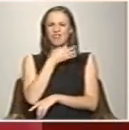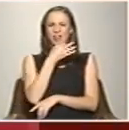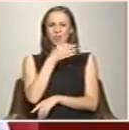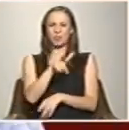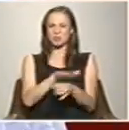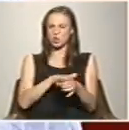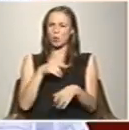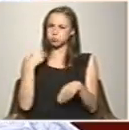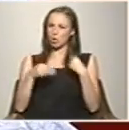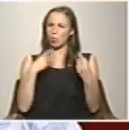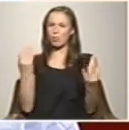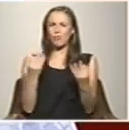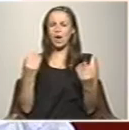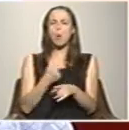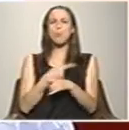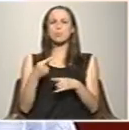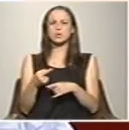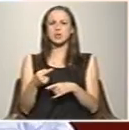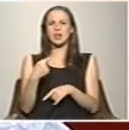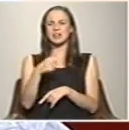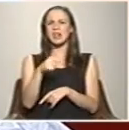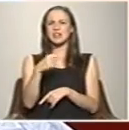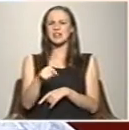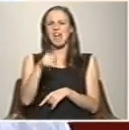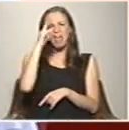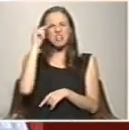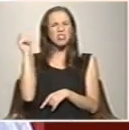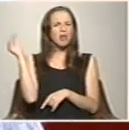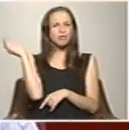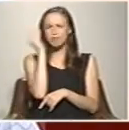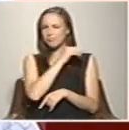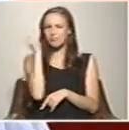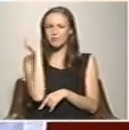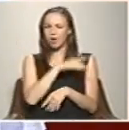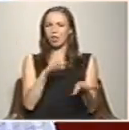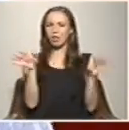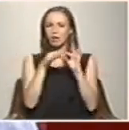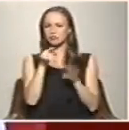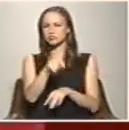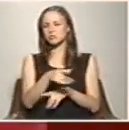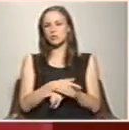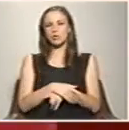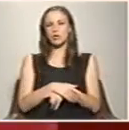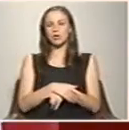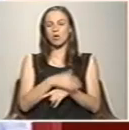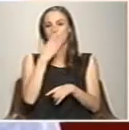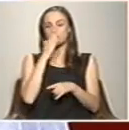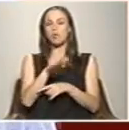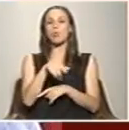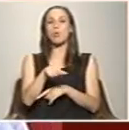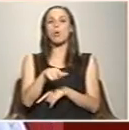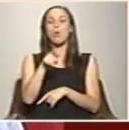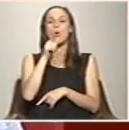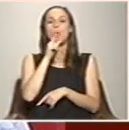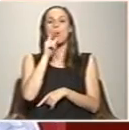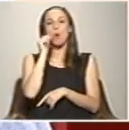preocupa também. Há muitos sinais erráticos sobre isso. E um deles até é recente, é do governador do Banco de Portugal. O homem até teria